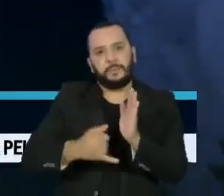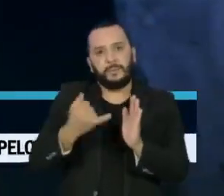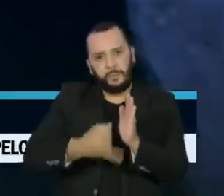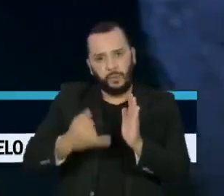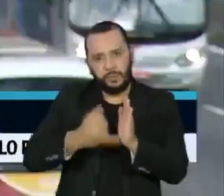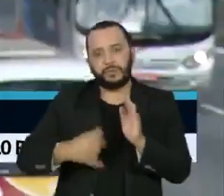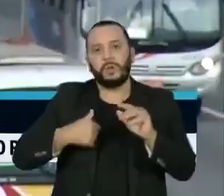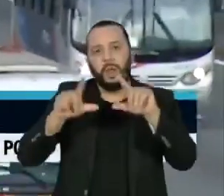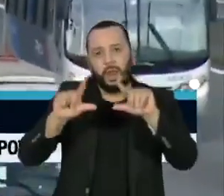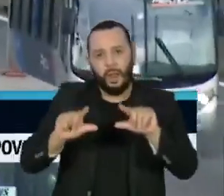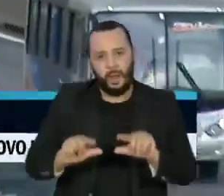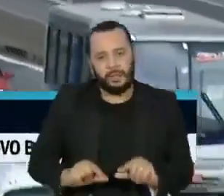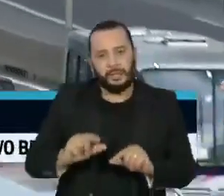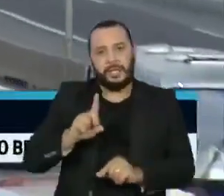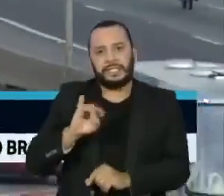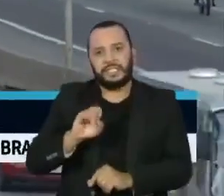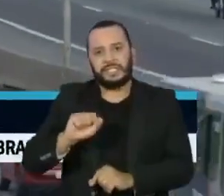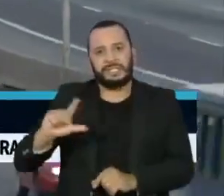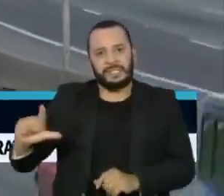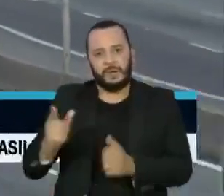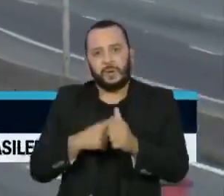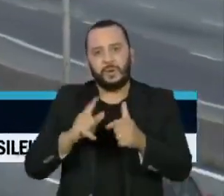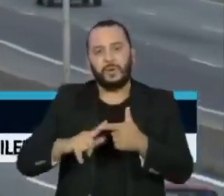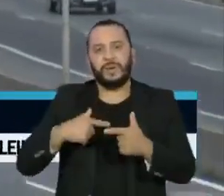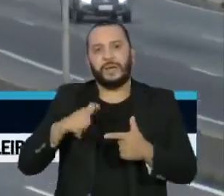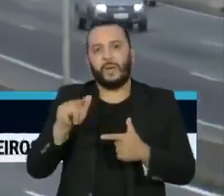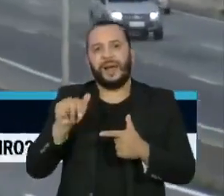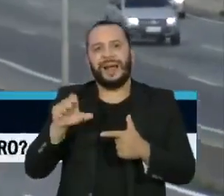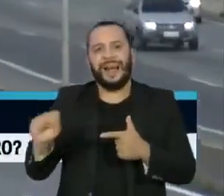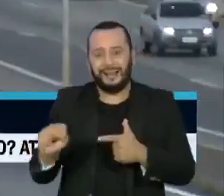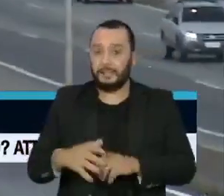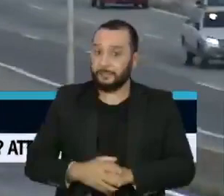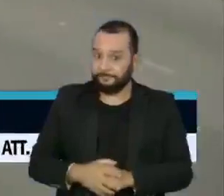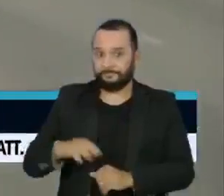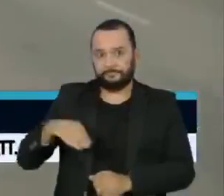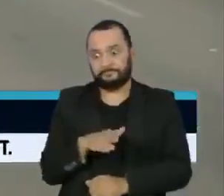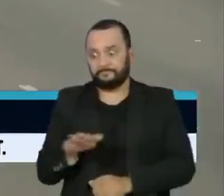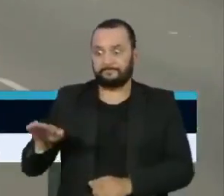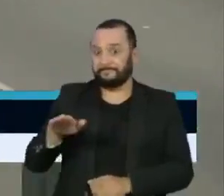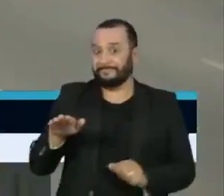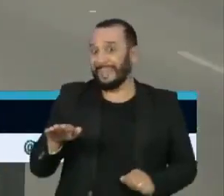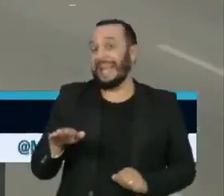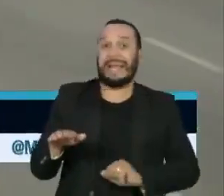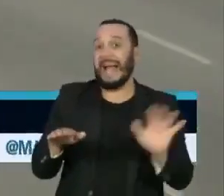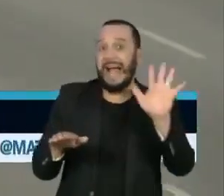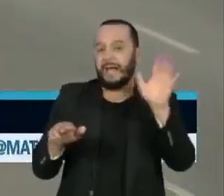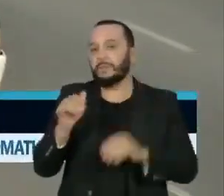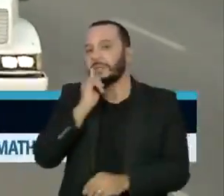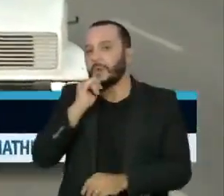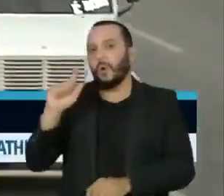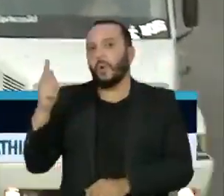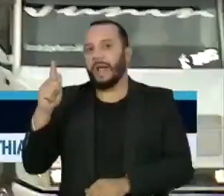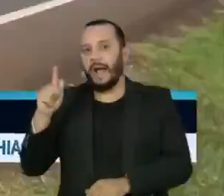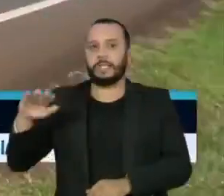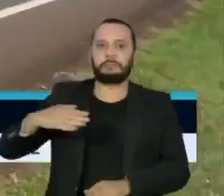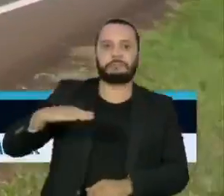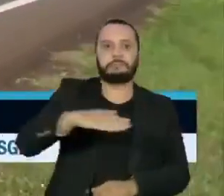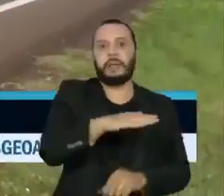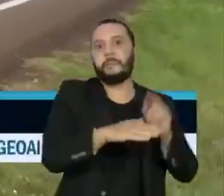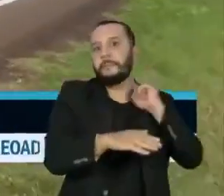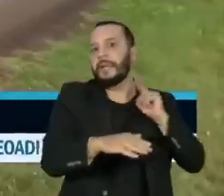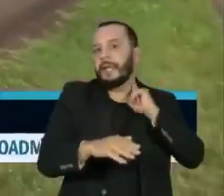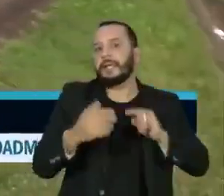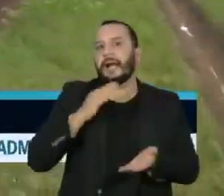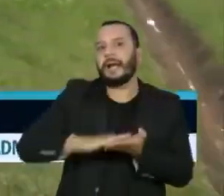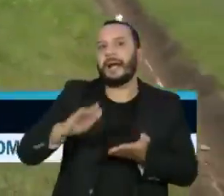gás de cozinha. Rodar pelas estradas do Brasil está cada vez mais caro. Numa viagem de Goiás para Minas, por exemplo, um